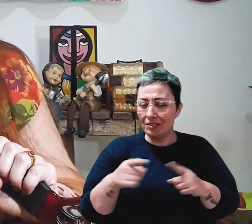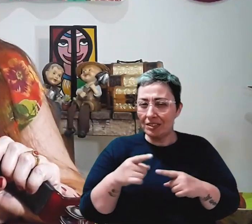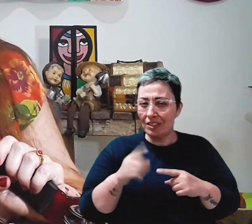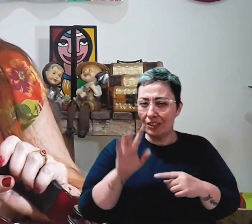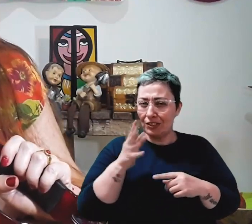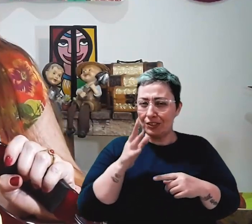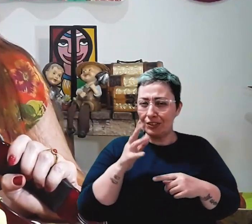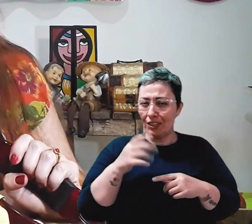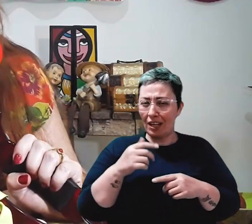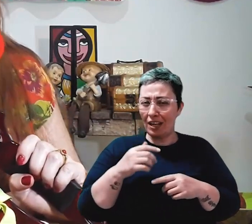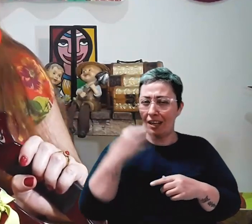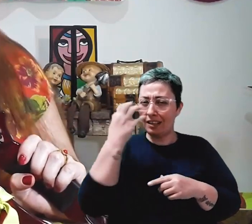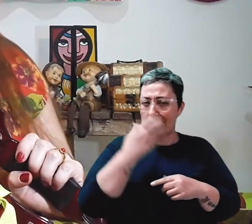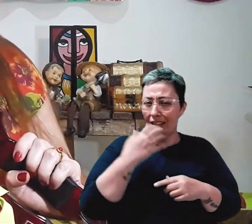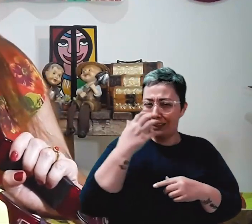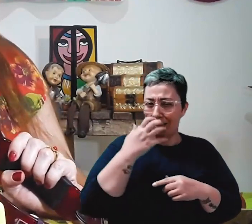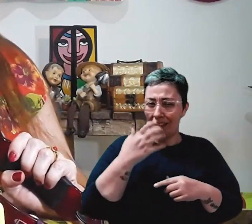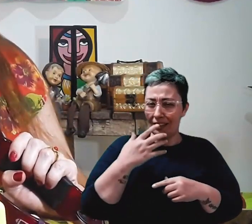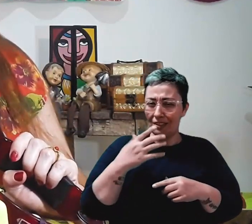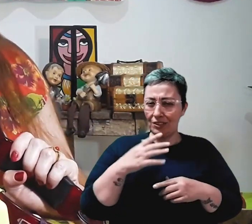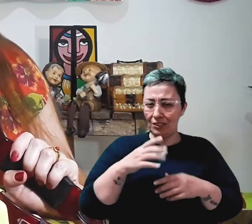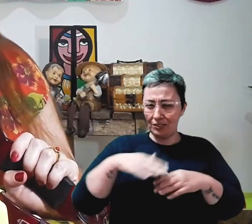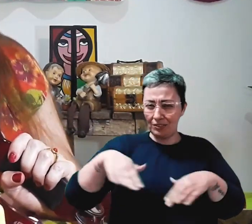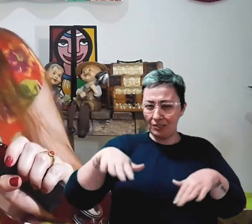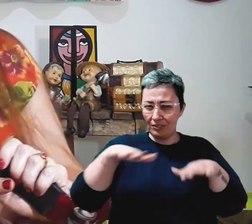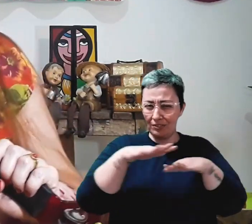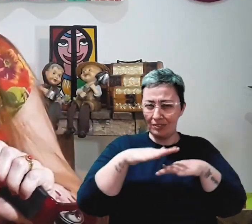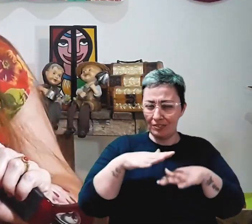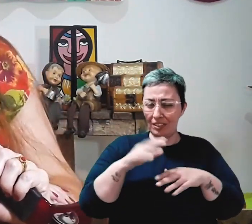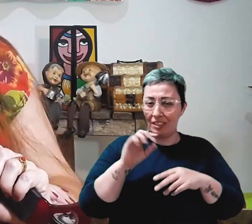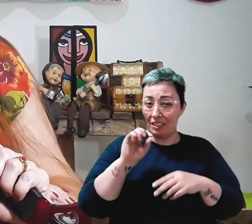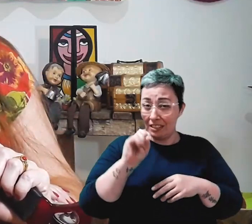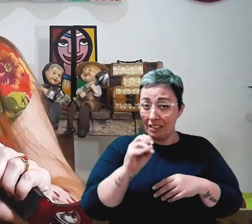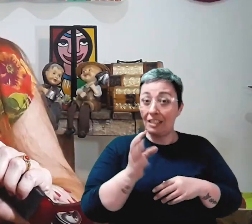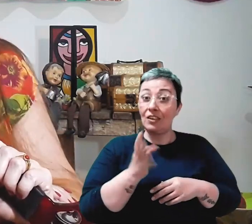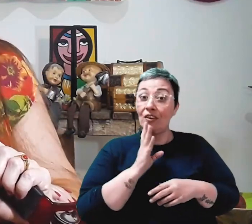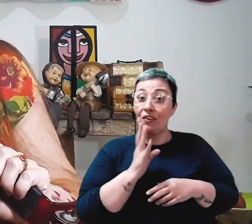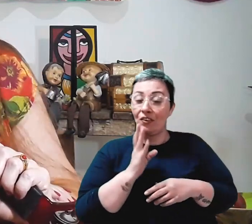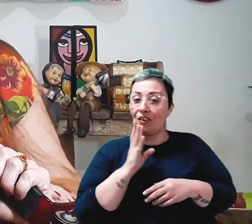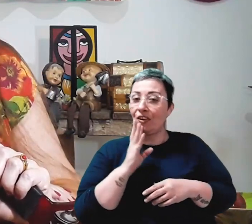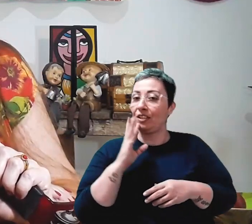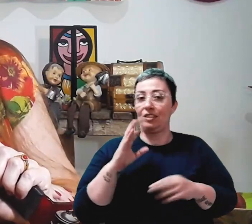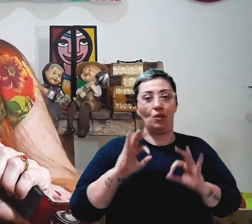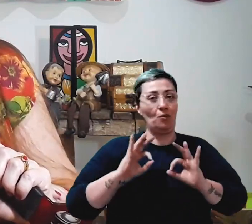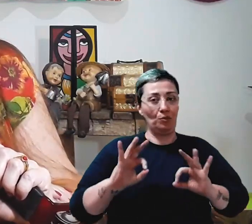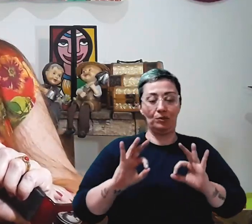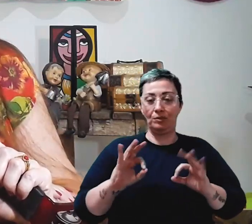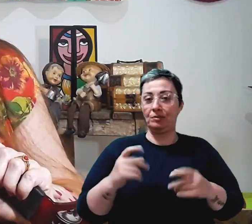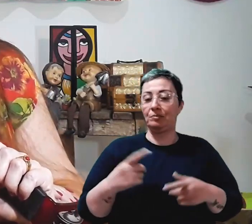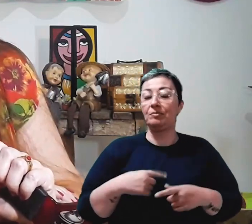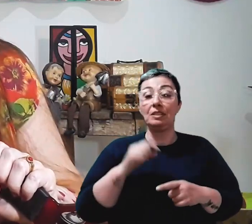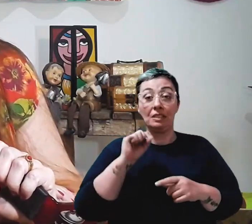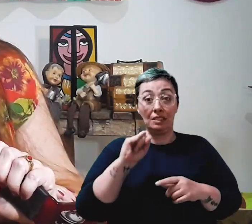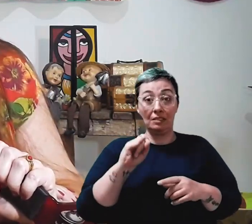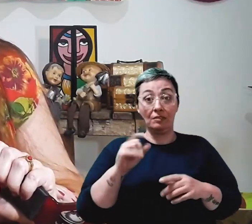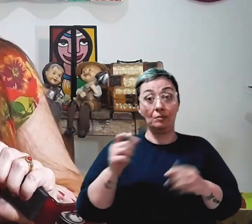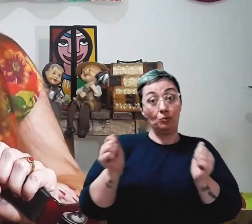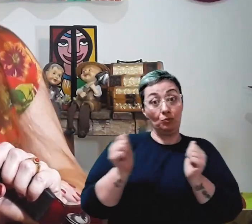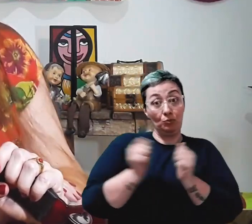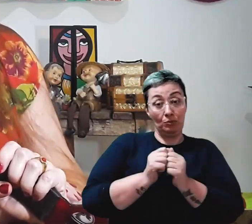alguém já cantou para vocês? Se vocês já conhecem, muito bem, vocês me